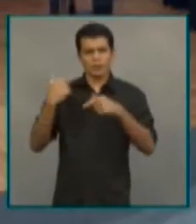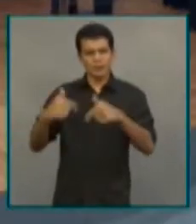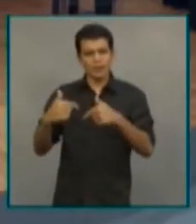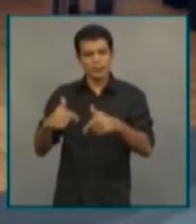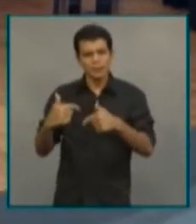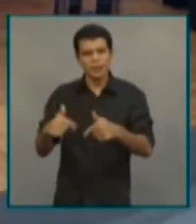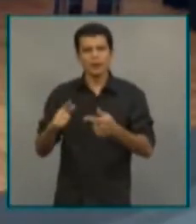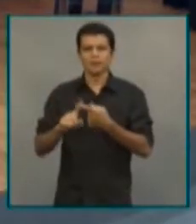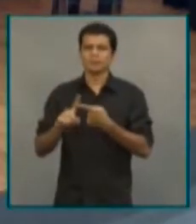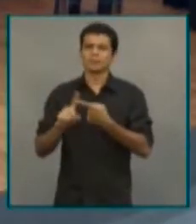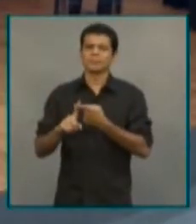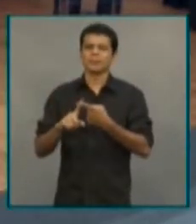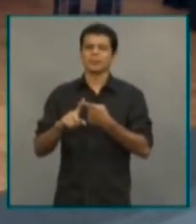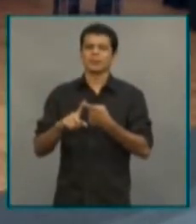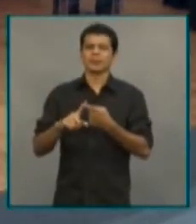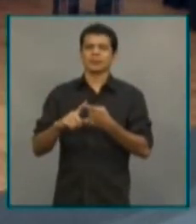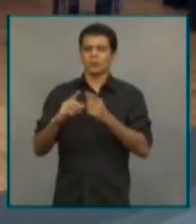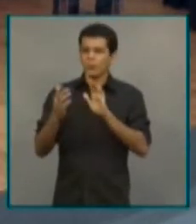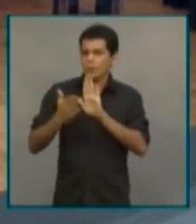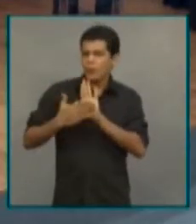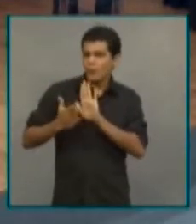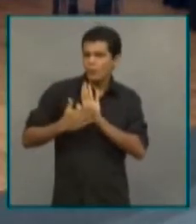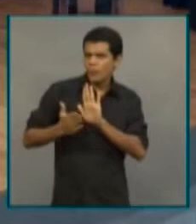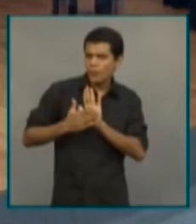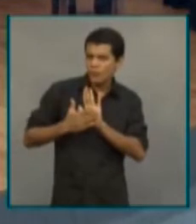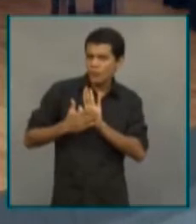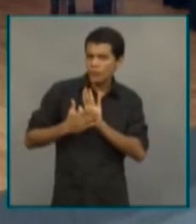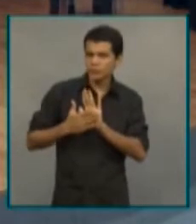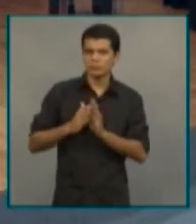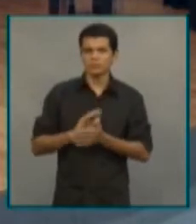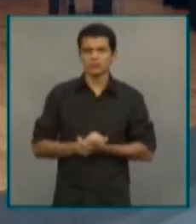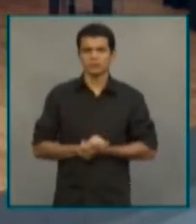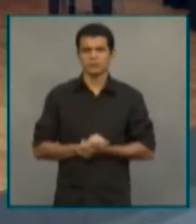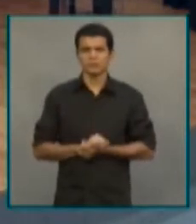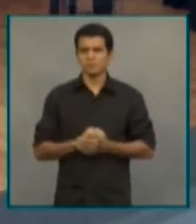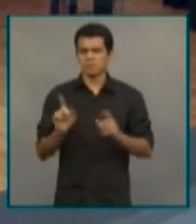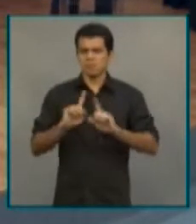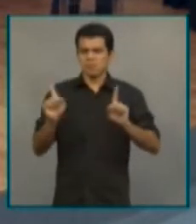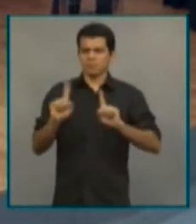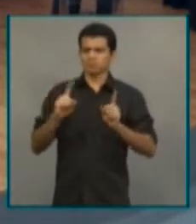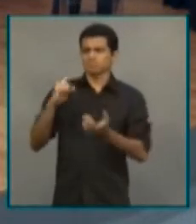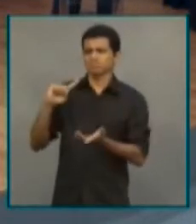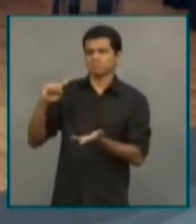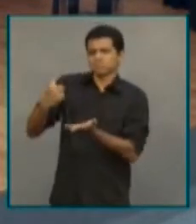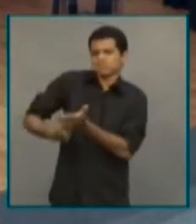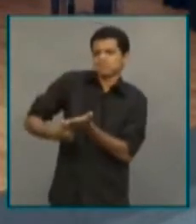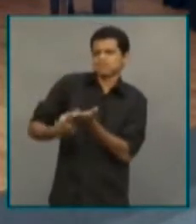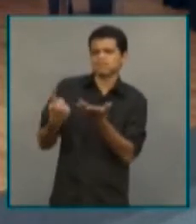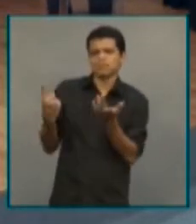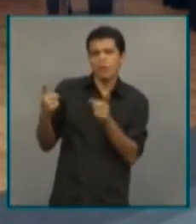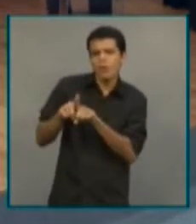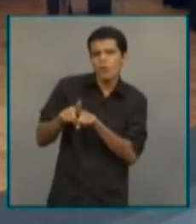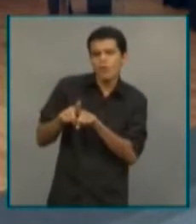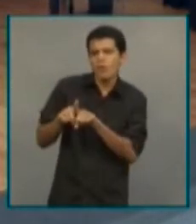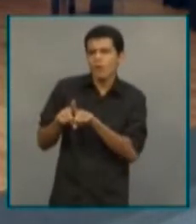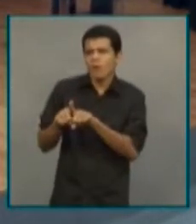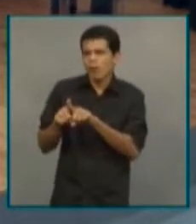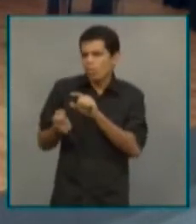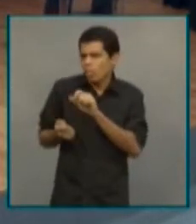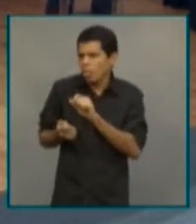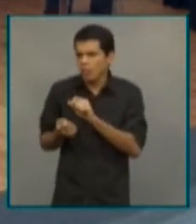e baseada em nossas propostas. Não fazemos acordo na calada da noite.